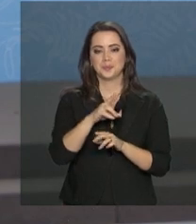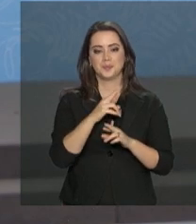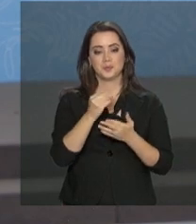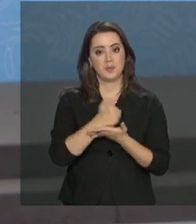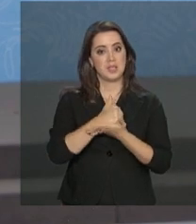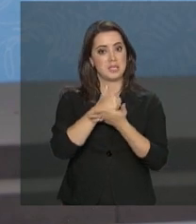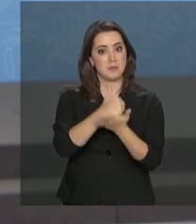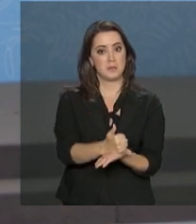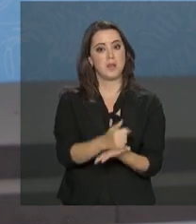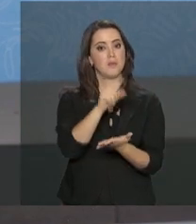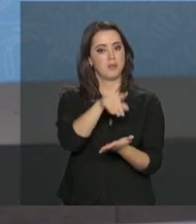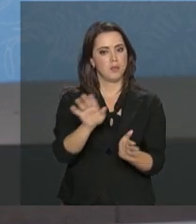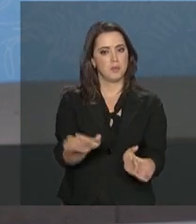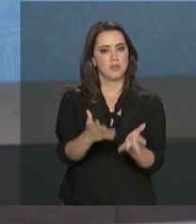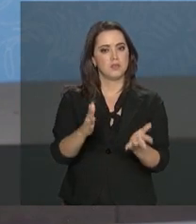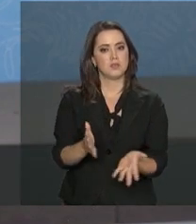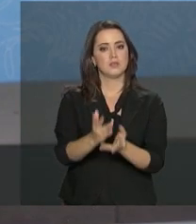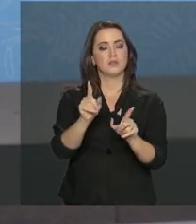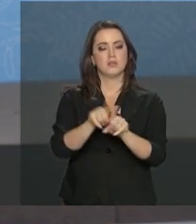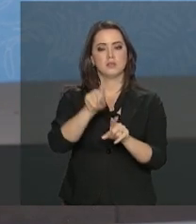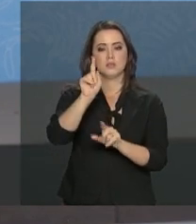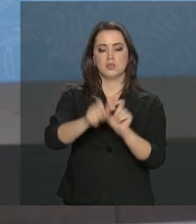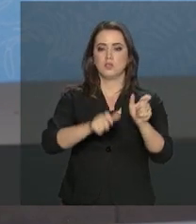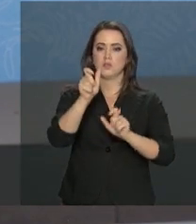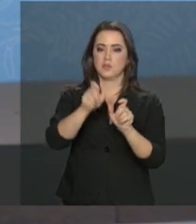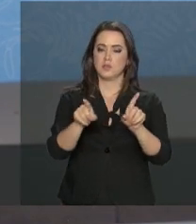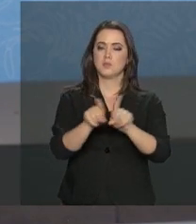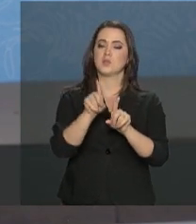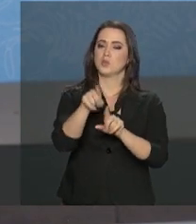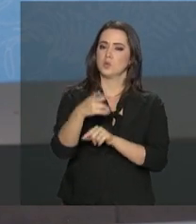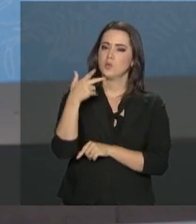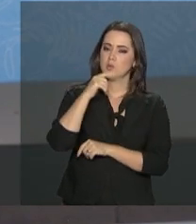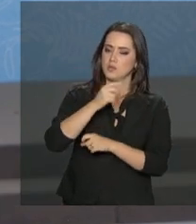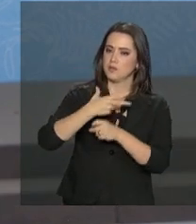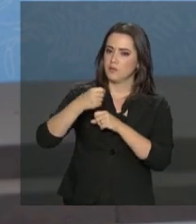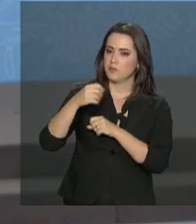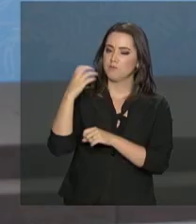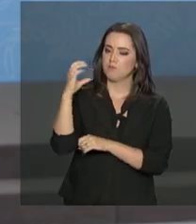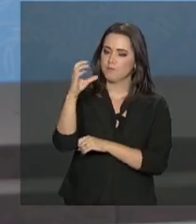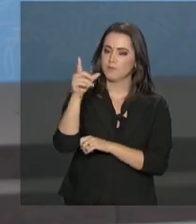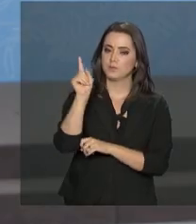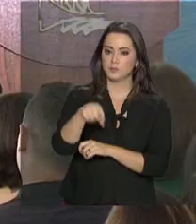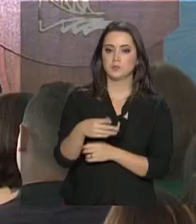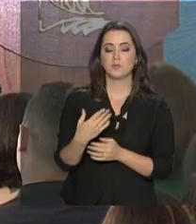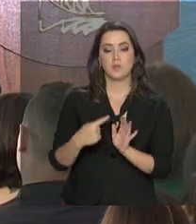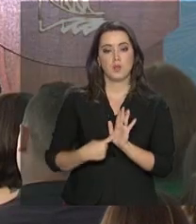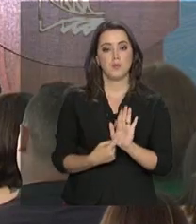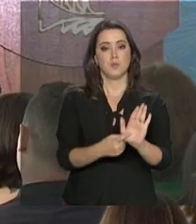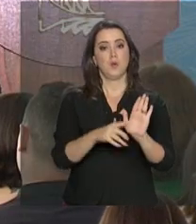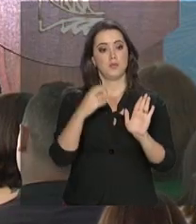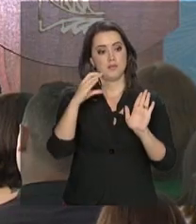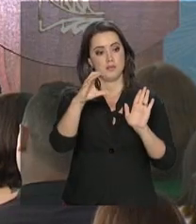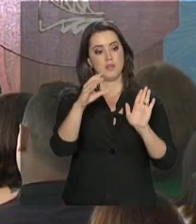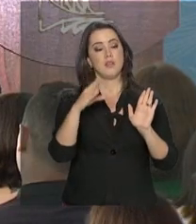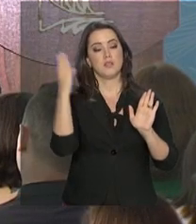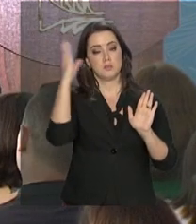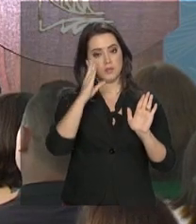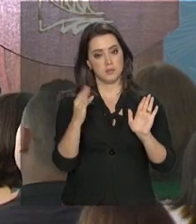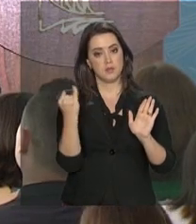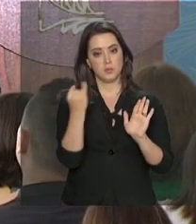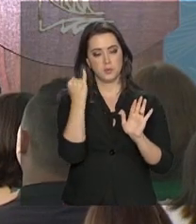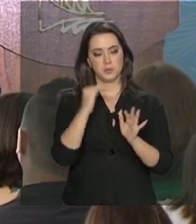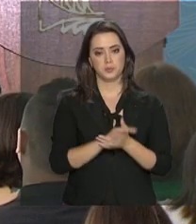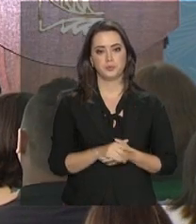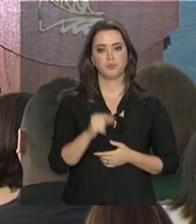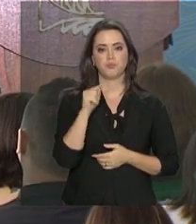prêmio é um incentivo aos cientistas brasileiros e garante visibilidade à pesquisa nacional. Esse prêmio que